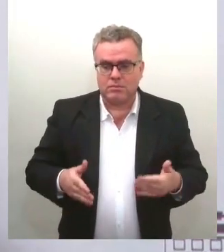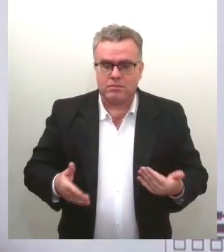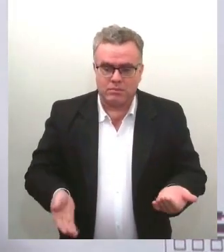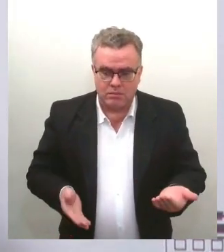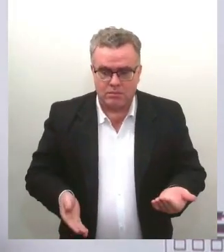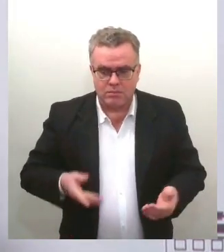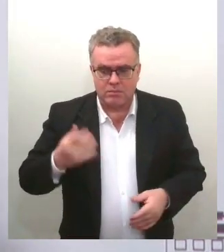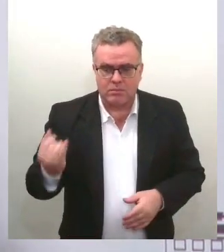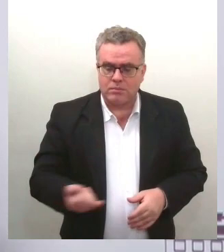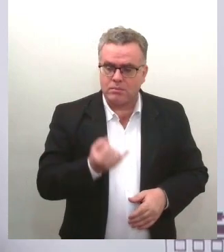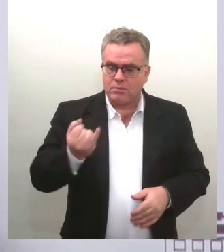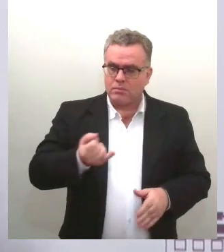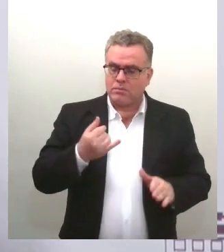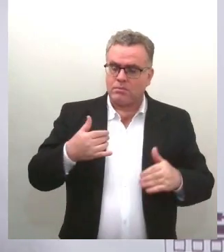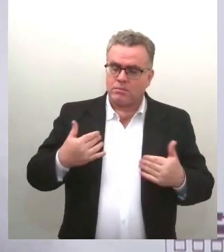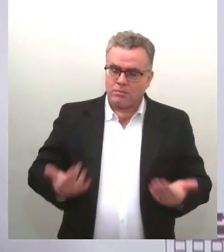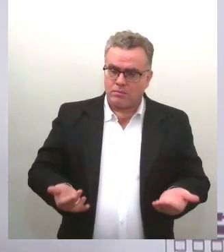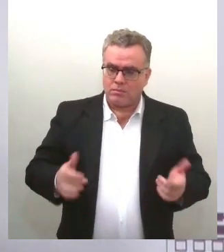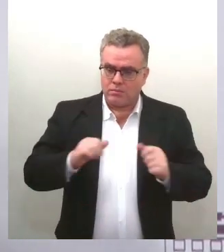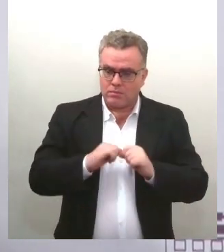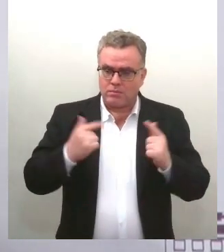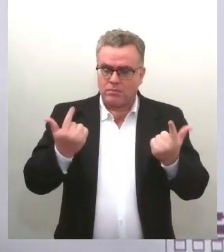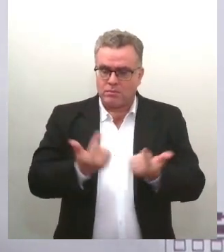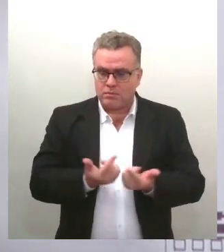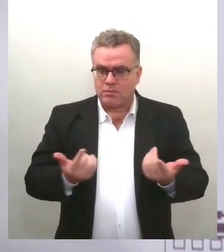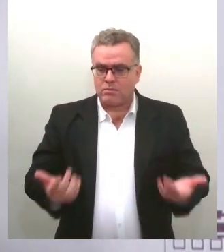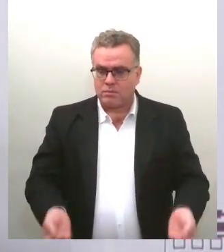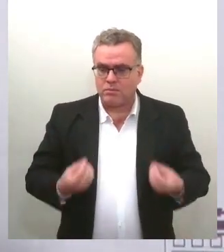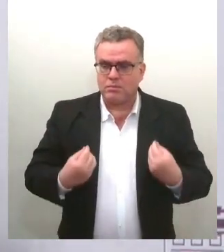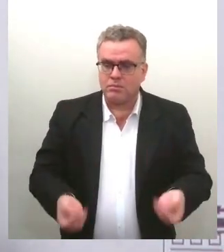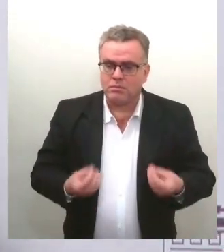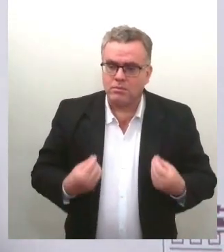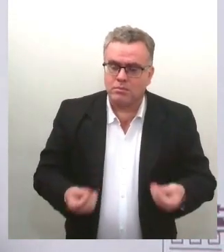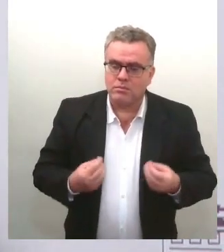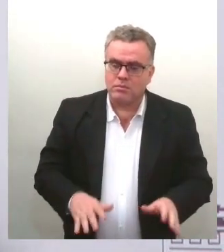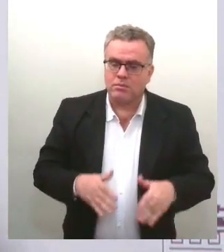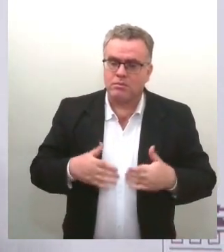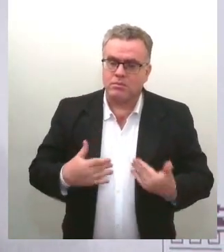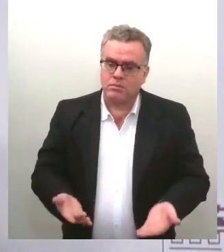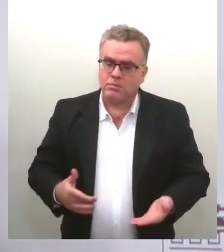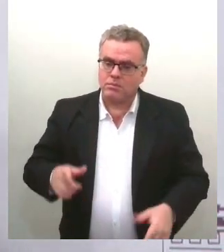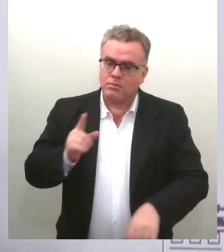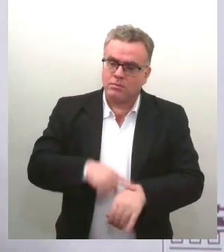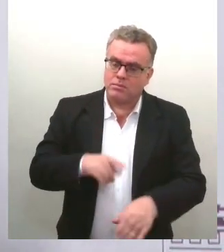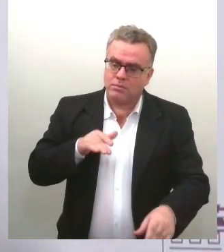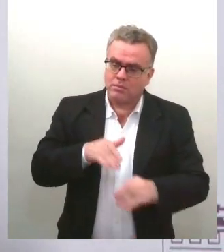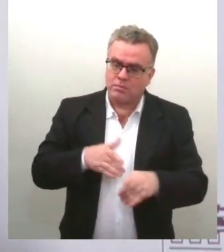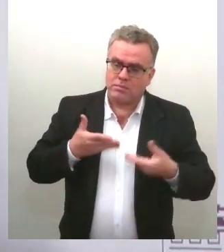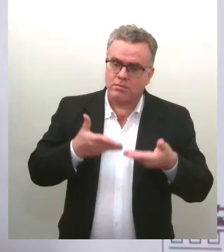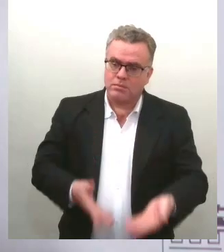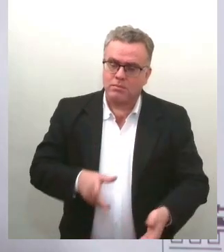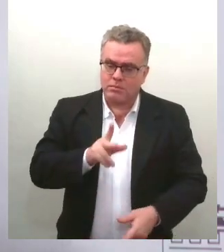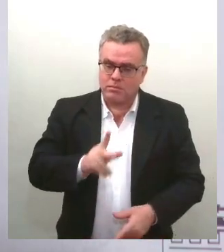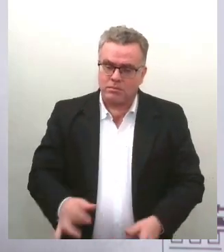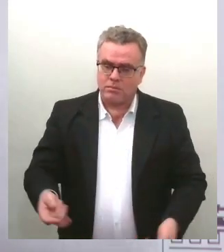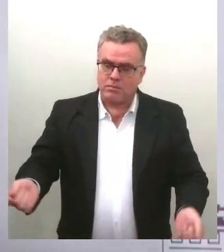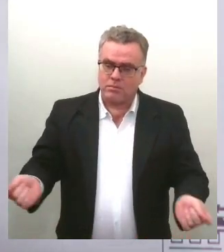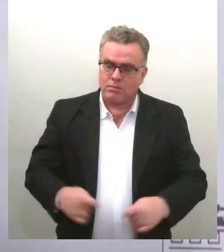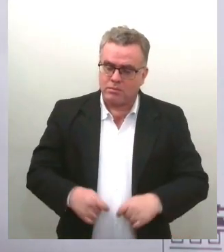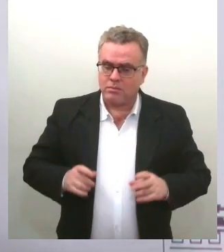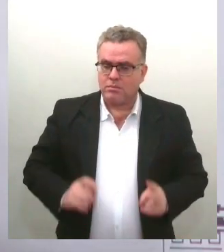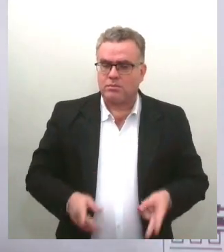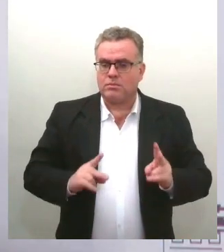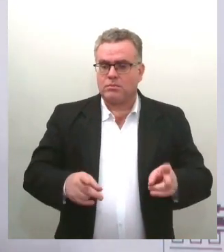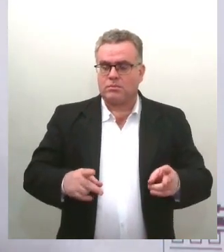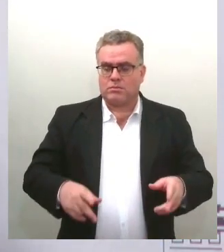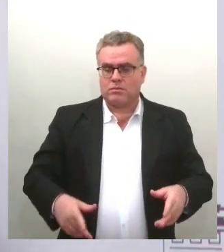para até mesmo na hora de votarem, eles possam ter o senso crítico, possa escolher e